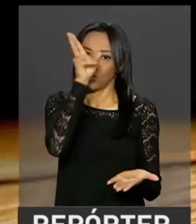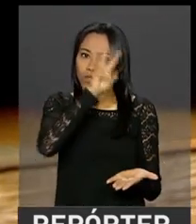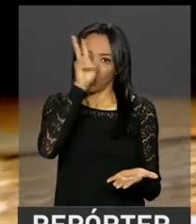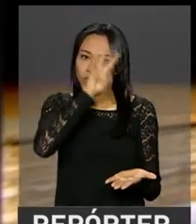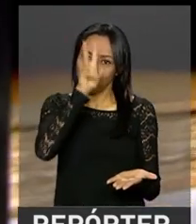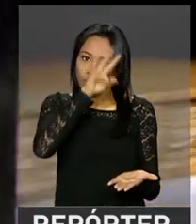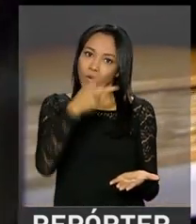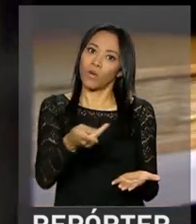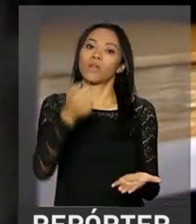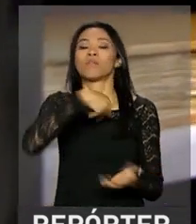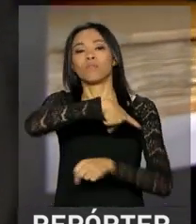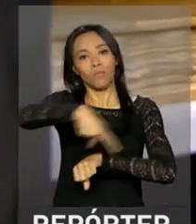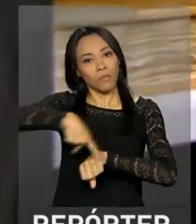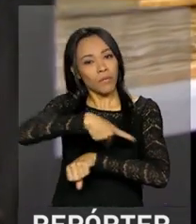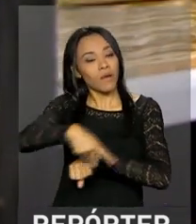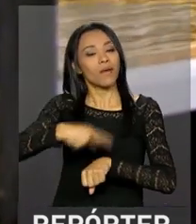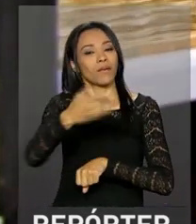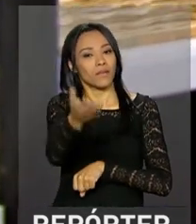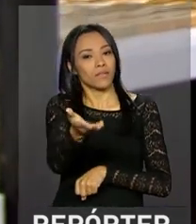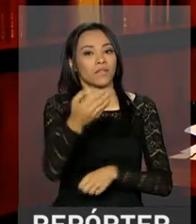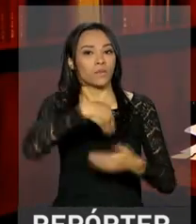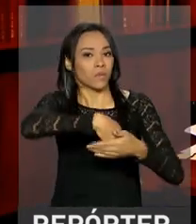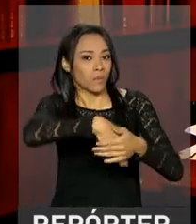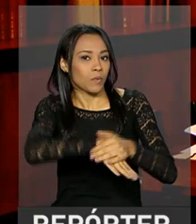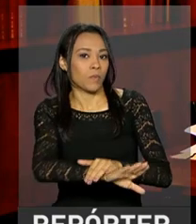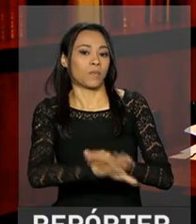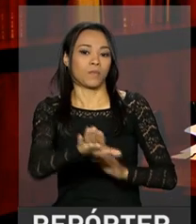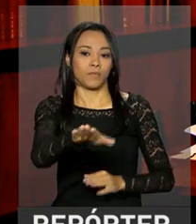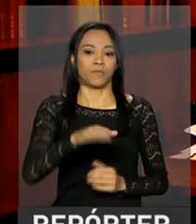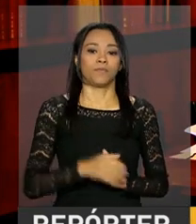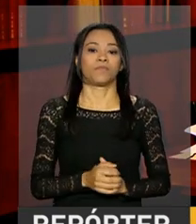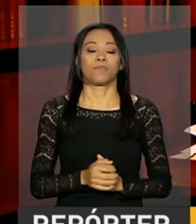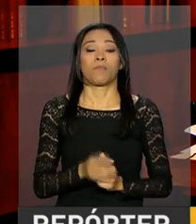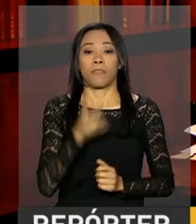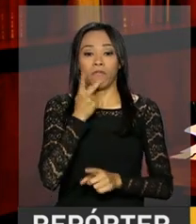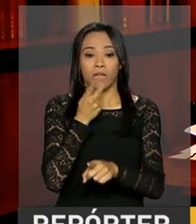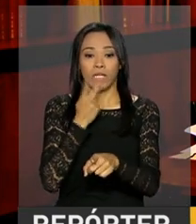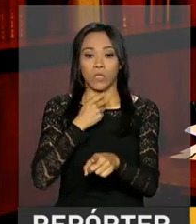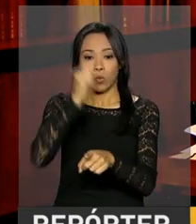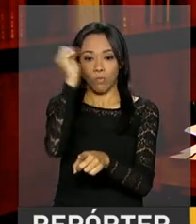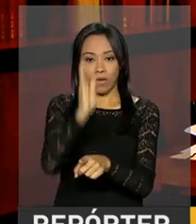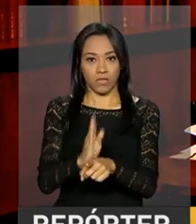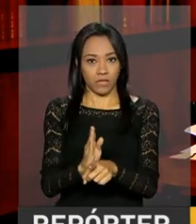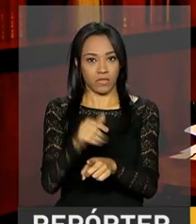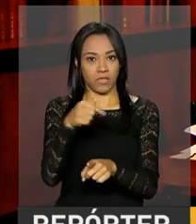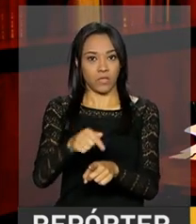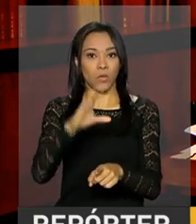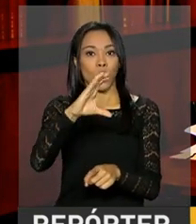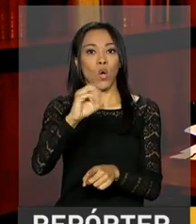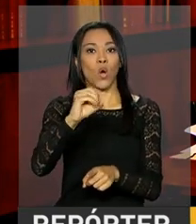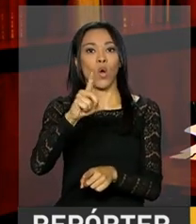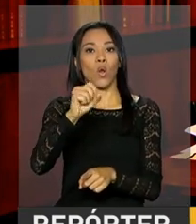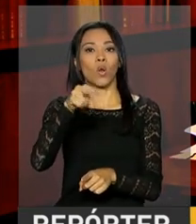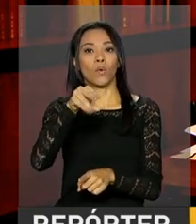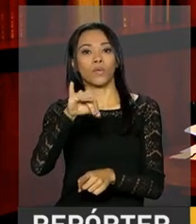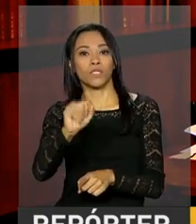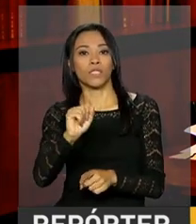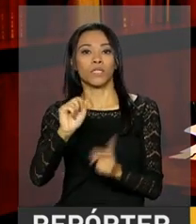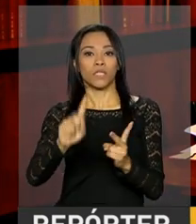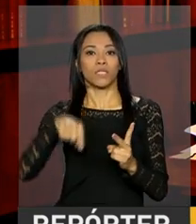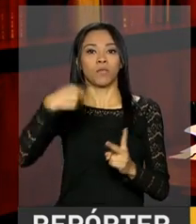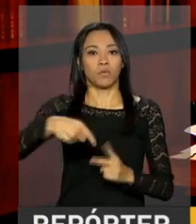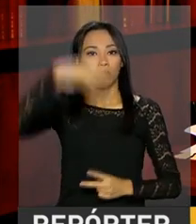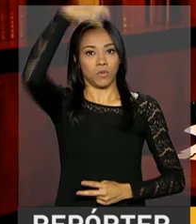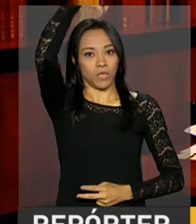e cultural do nosso país conservado do Brasil colônia depois o império e por fim a modernidade com